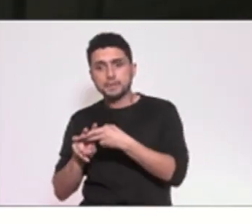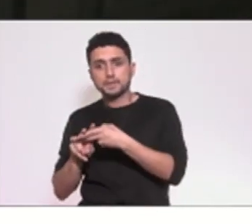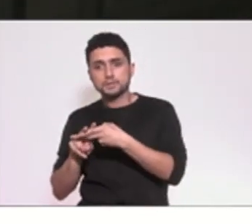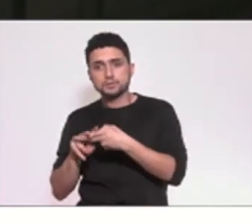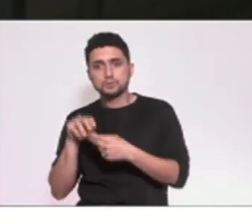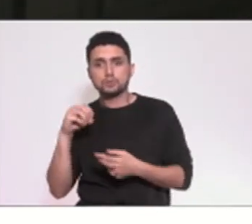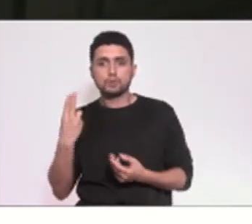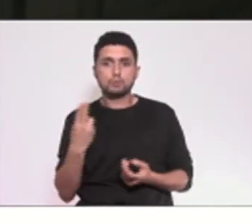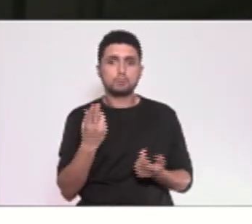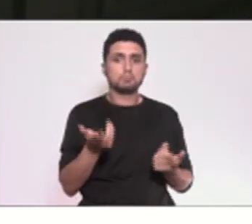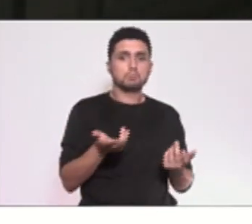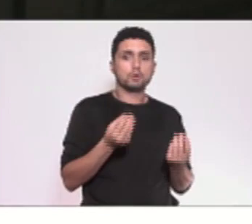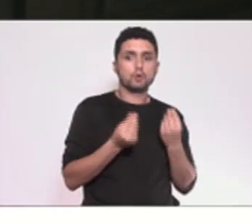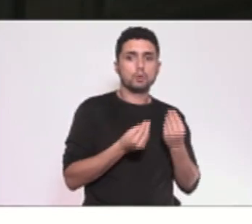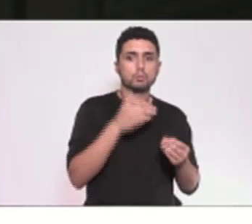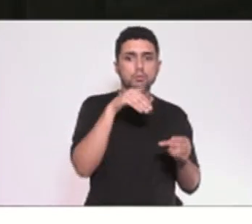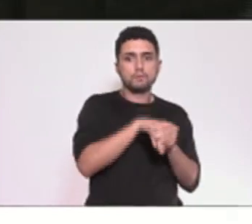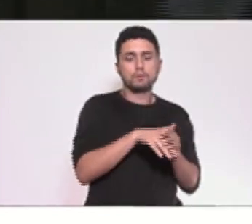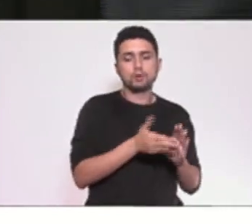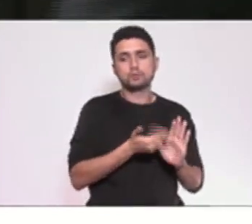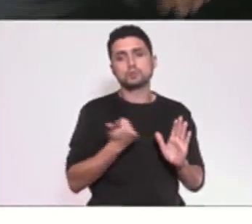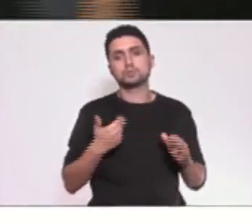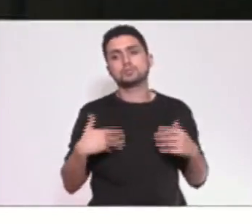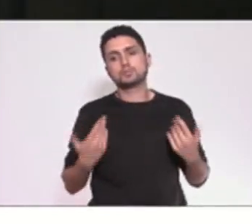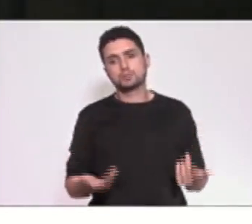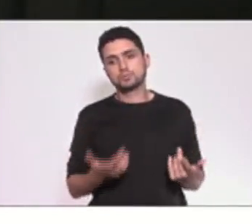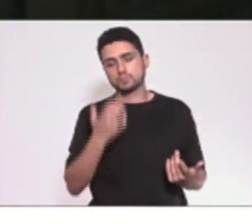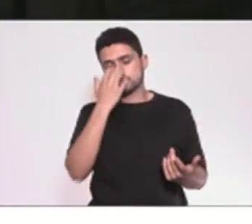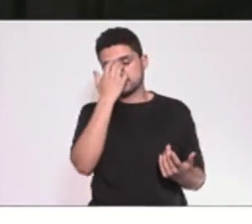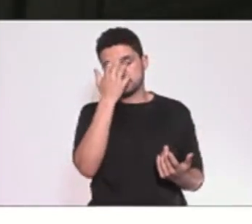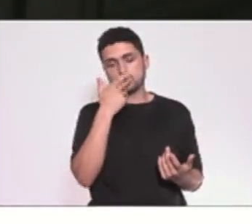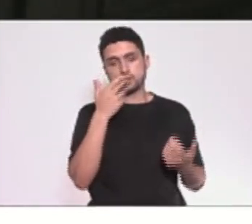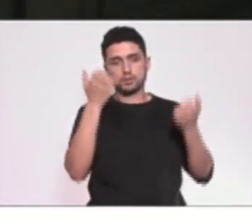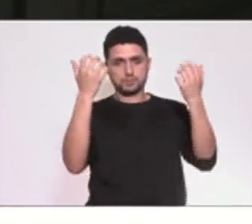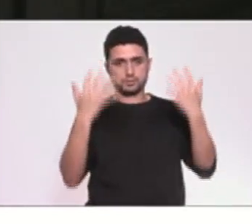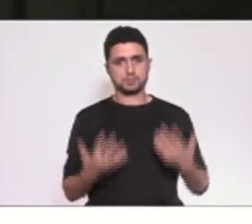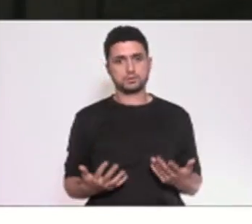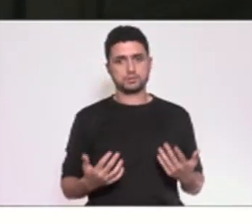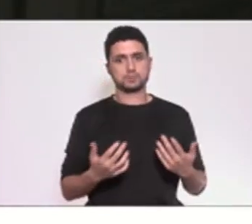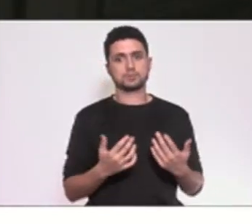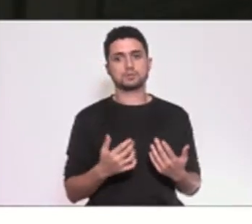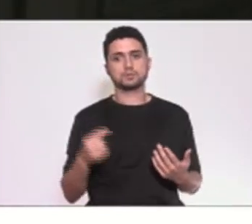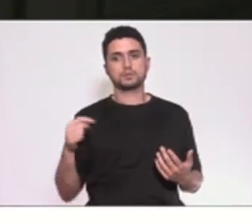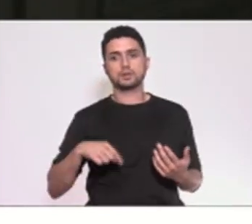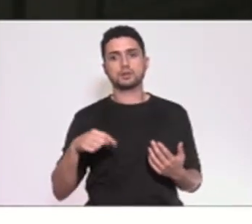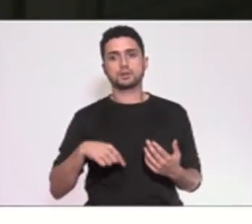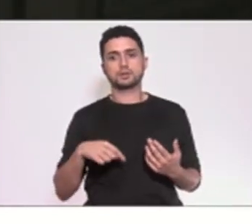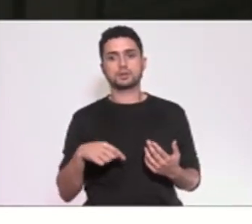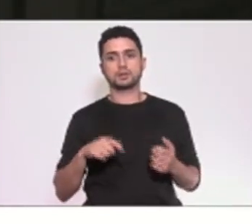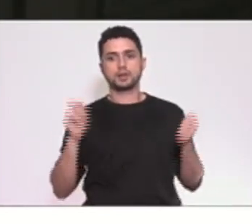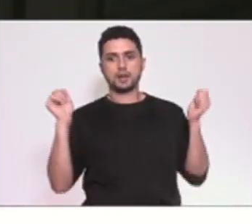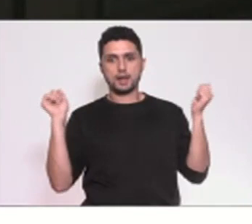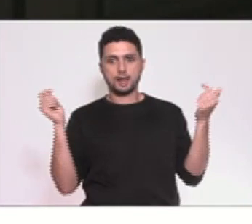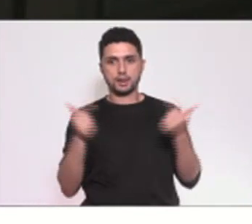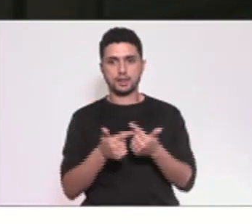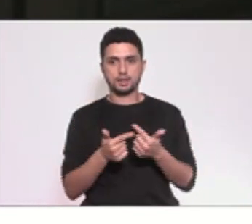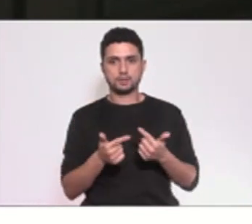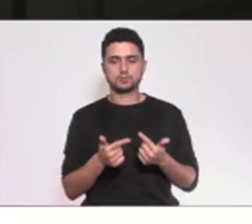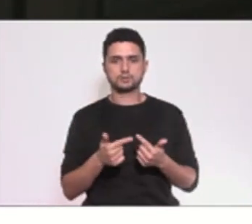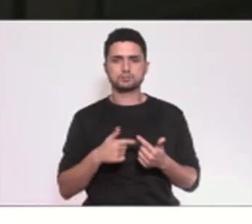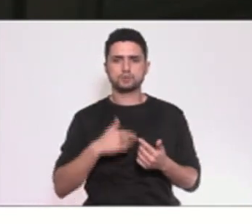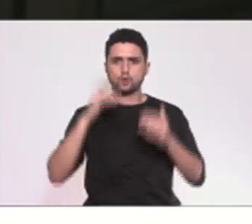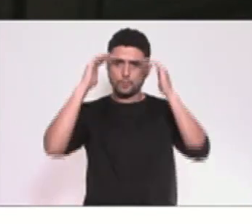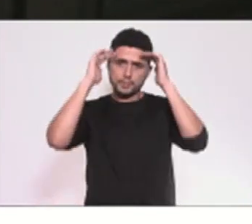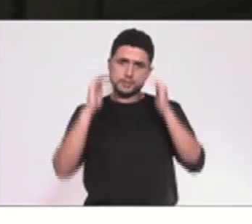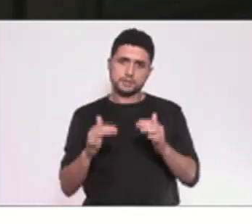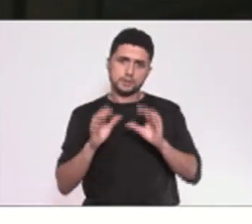ou mantivesse a sua liberdade. Então, dizer bem claro que esta casa aqui fez o papel do exercício da